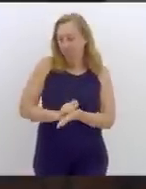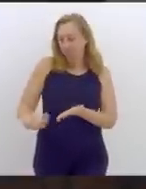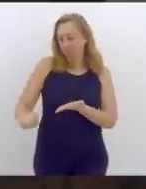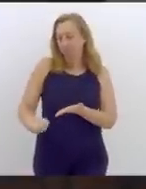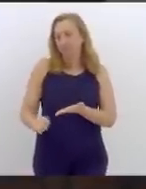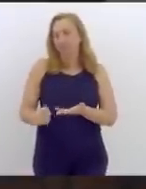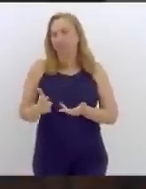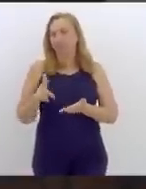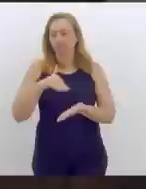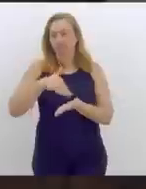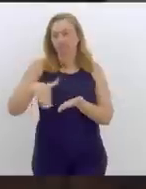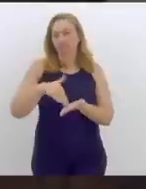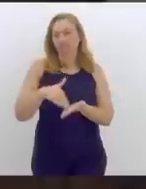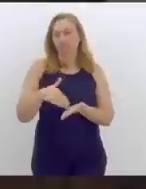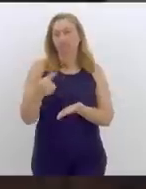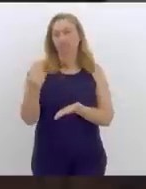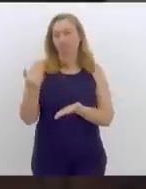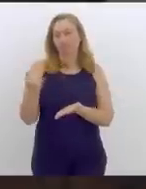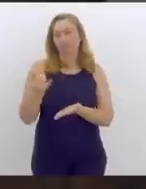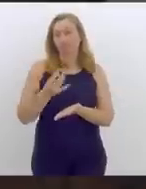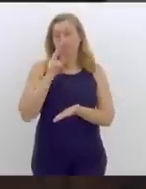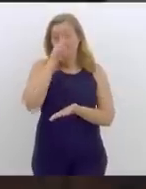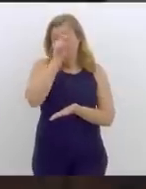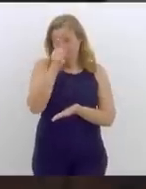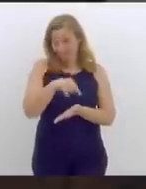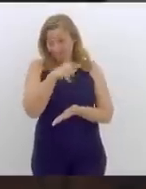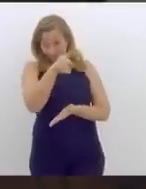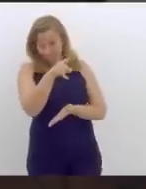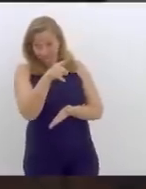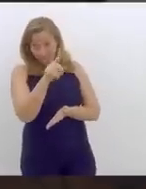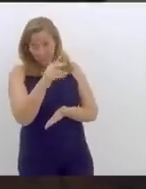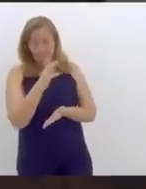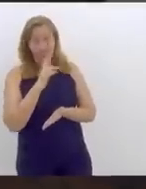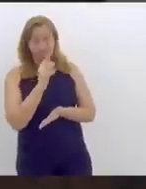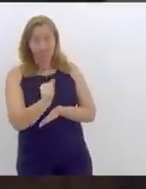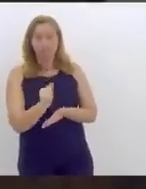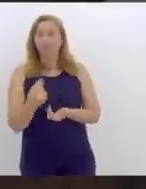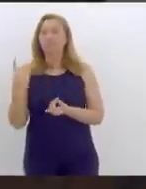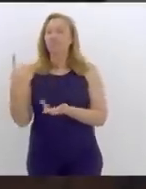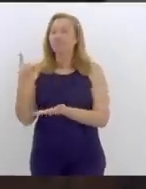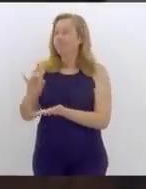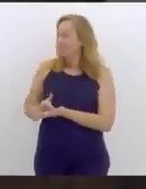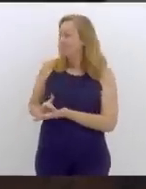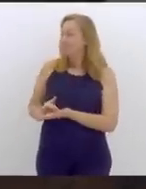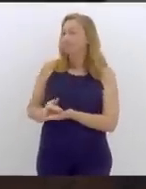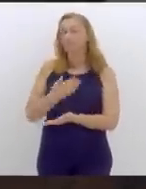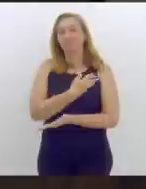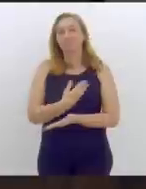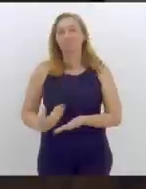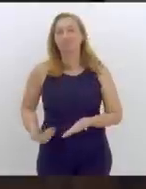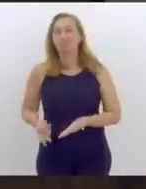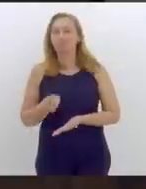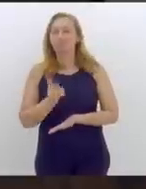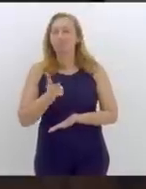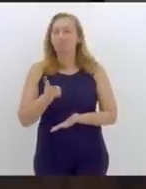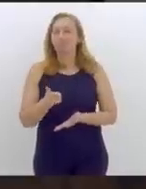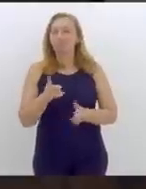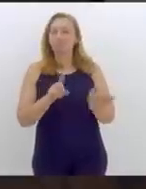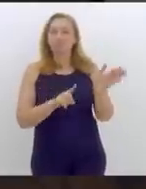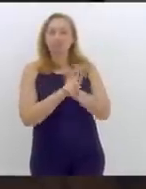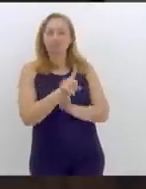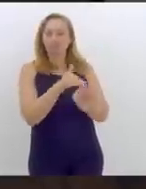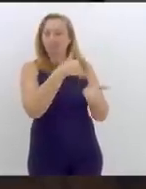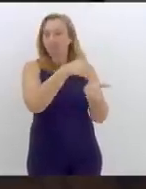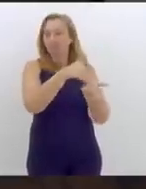secretário Você tem uma caneta muito forte tô errado Rodrigo porque na realidade o governador vai sempre se reportar ao